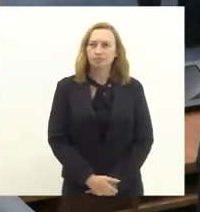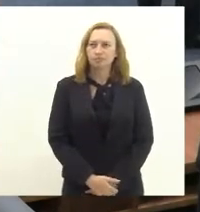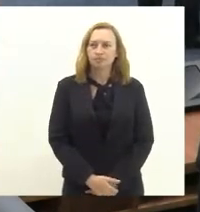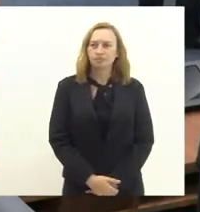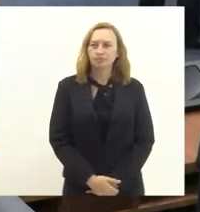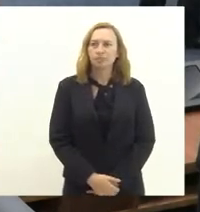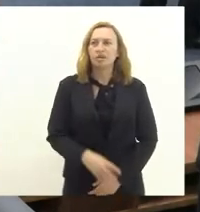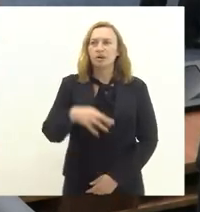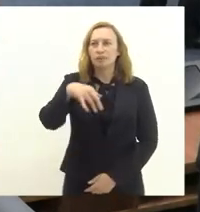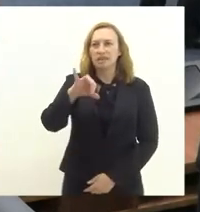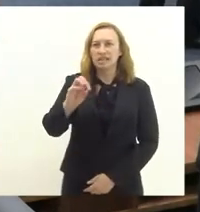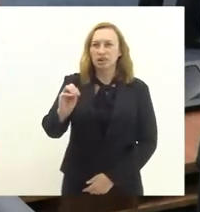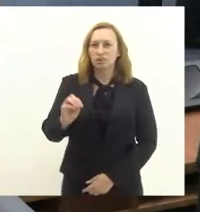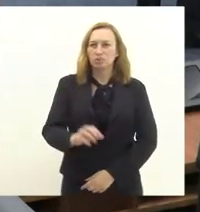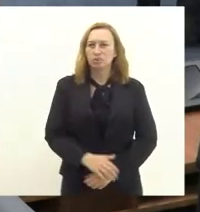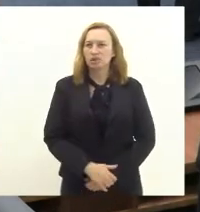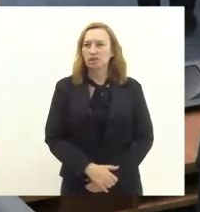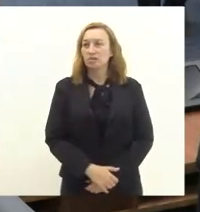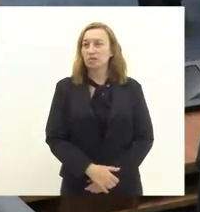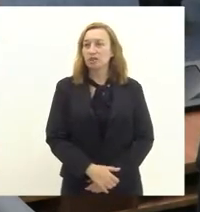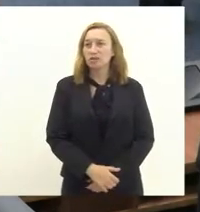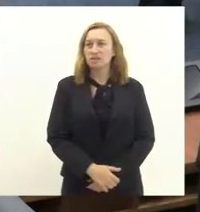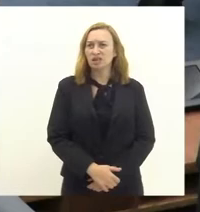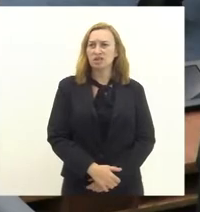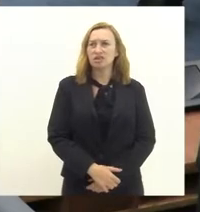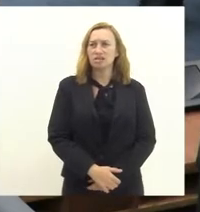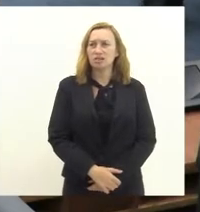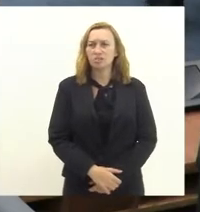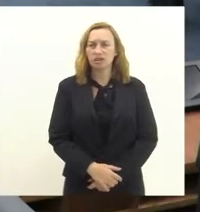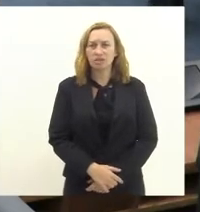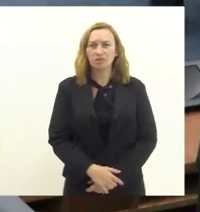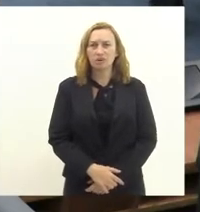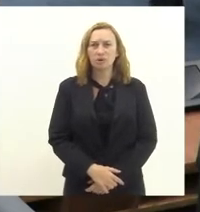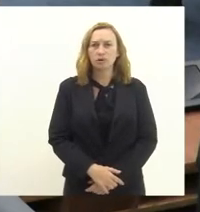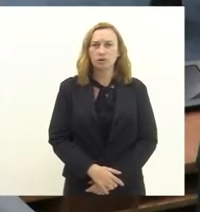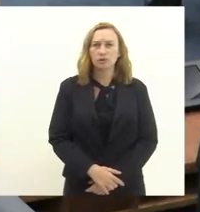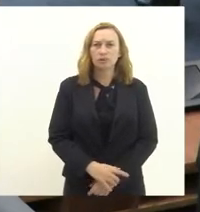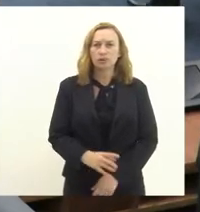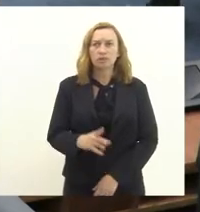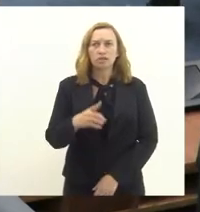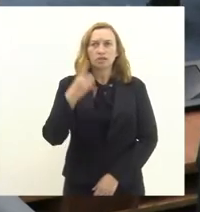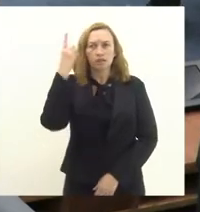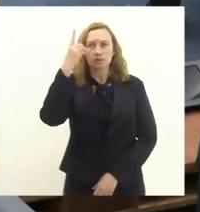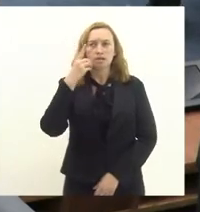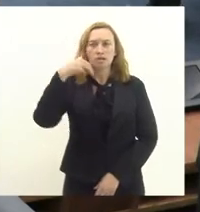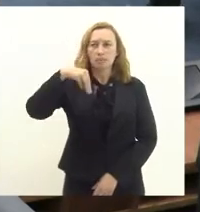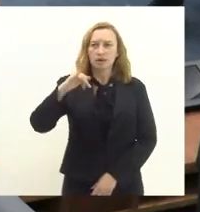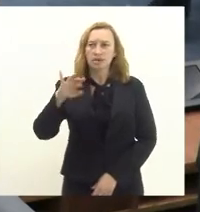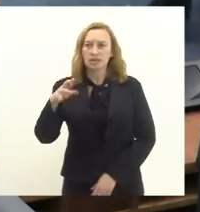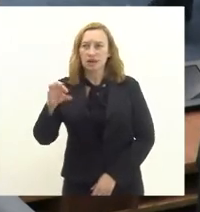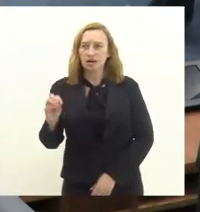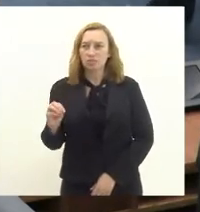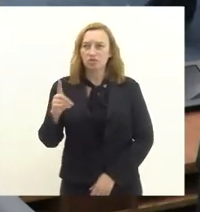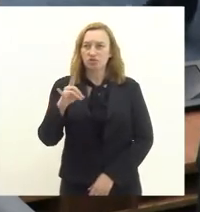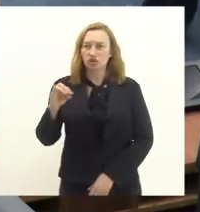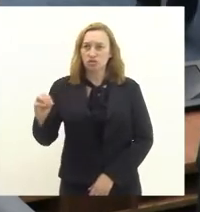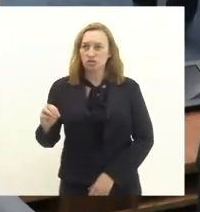Jair. Marcelo Dino. Eu um papo com você, pra você me dar deputado Marcelo Dino. Sobre Itaperuna. Da Comissão de